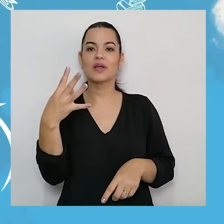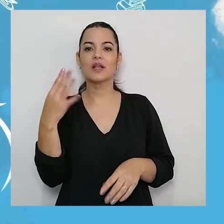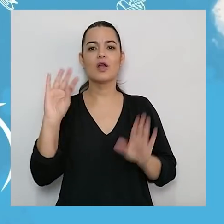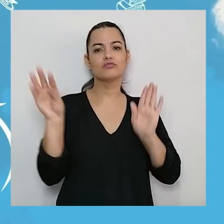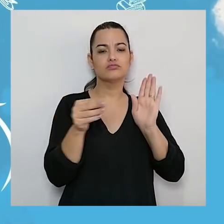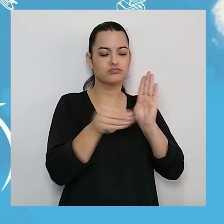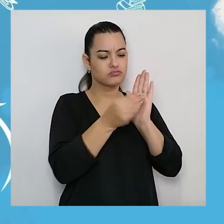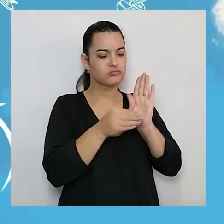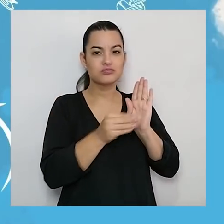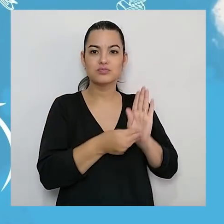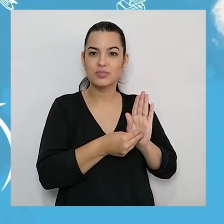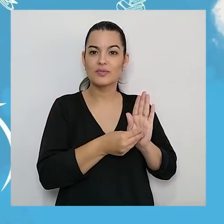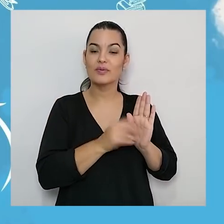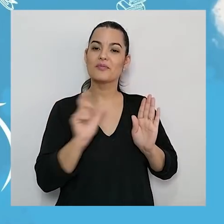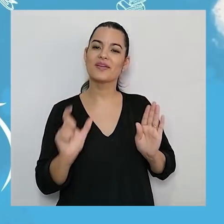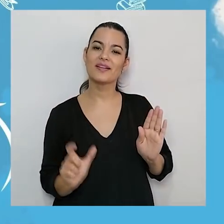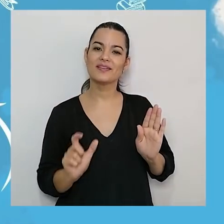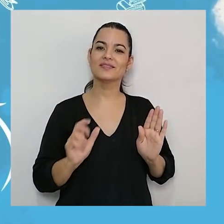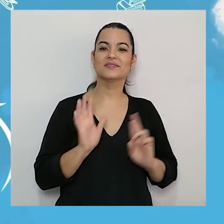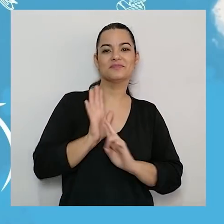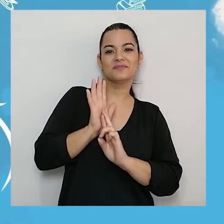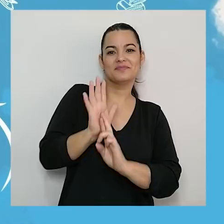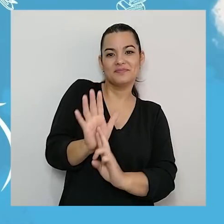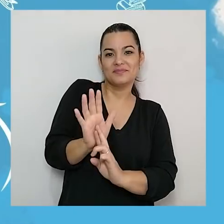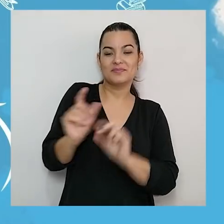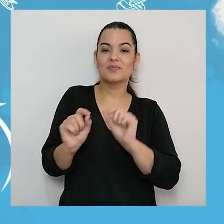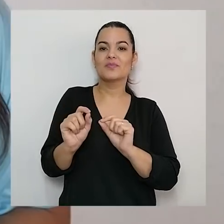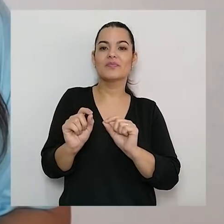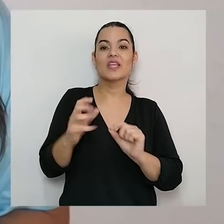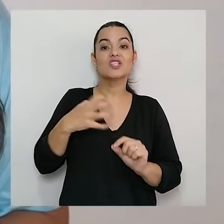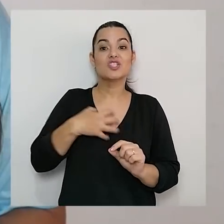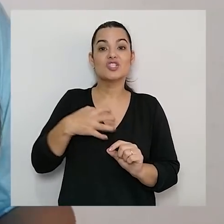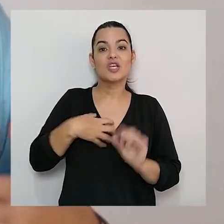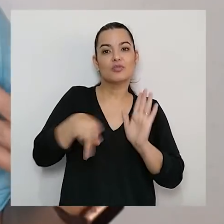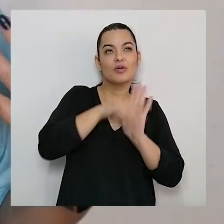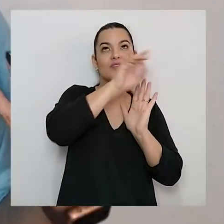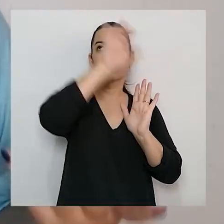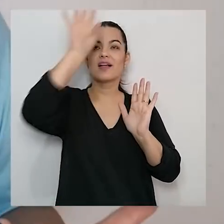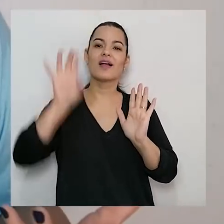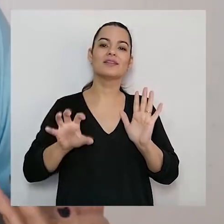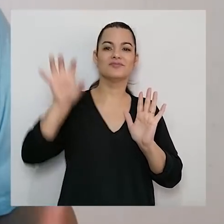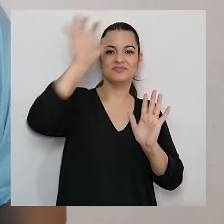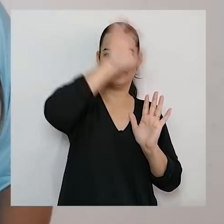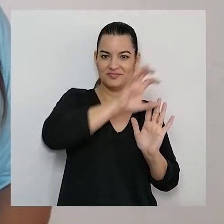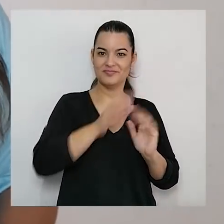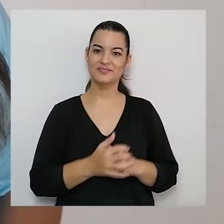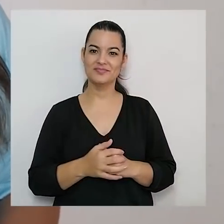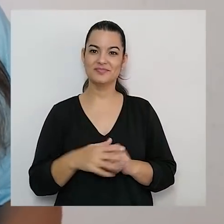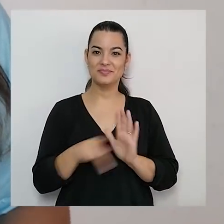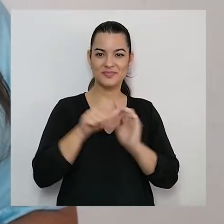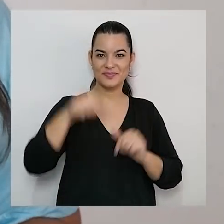depois, na tabela, completar aí com palavras que representam esses regionalismos, palavras que são típicas de